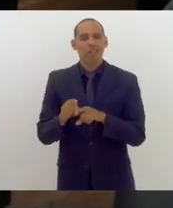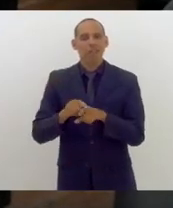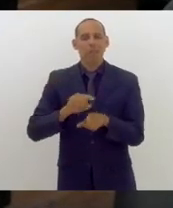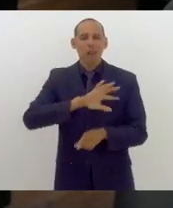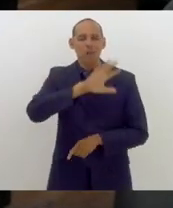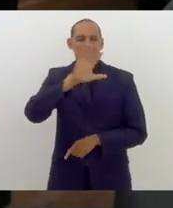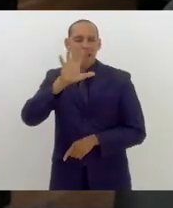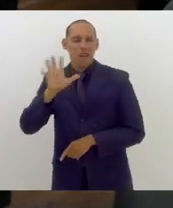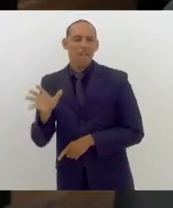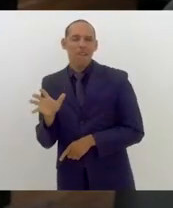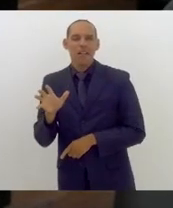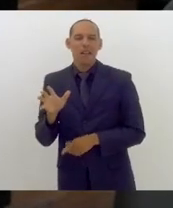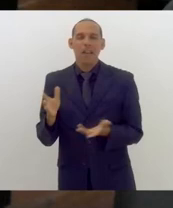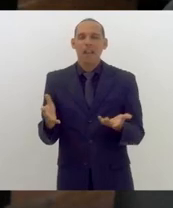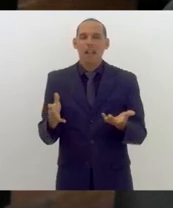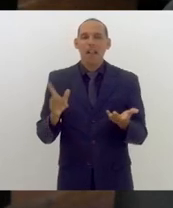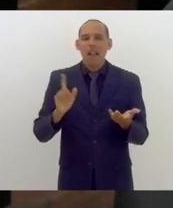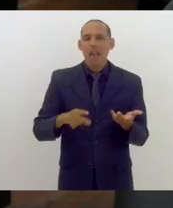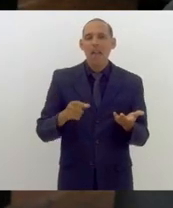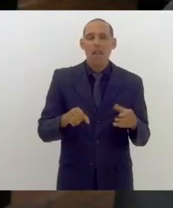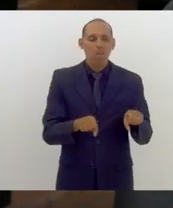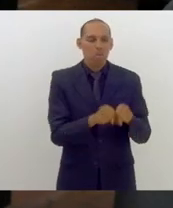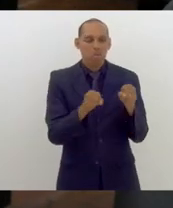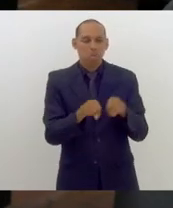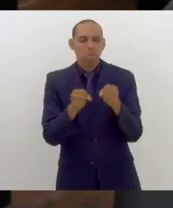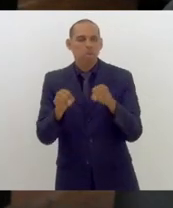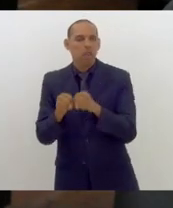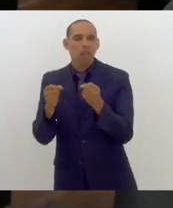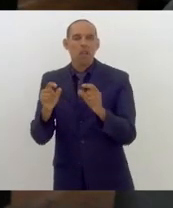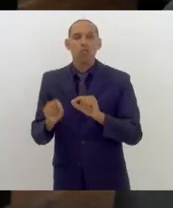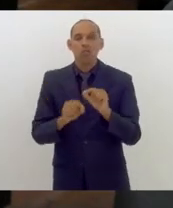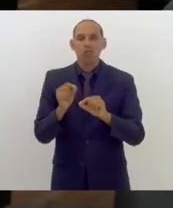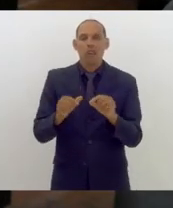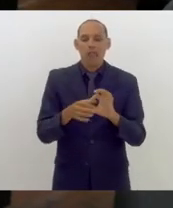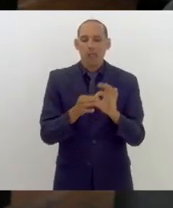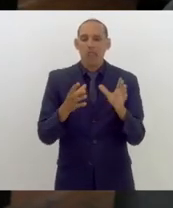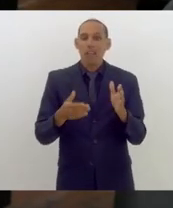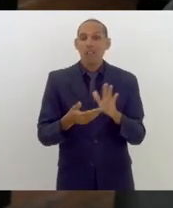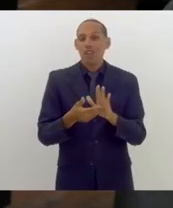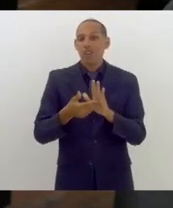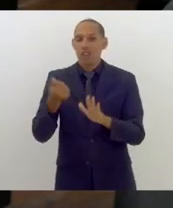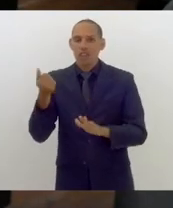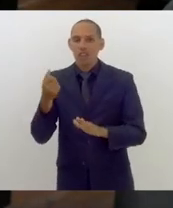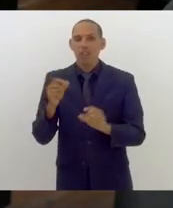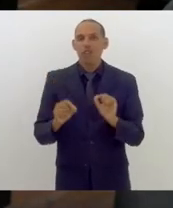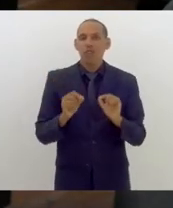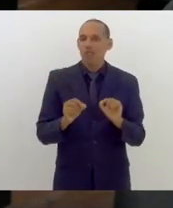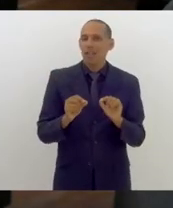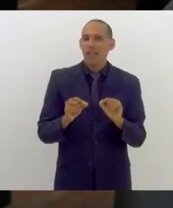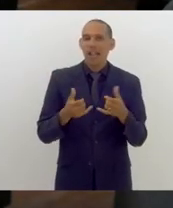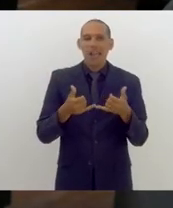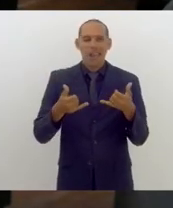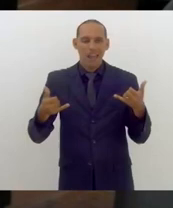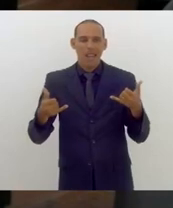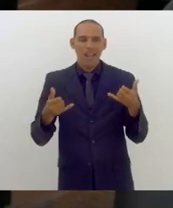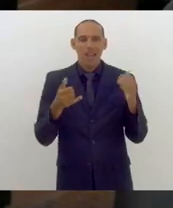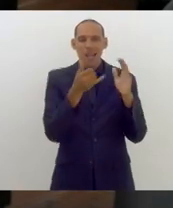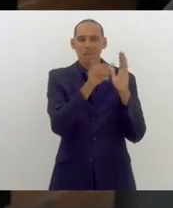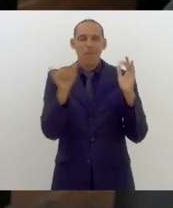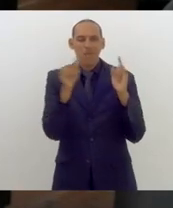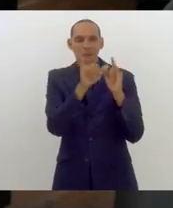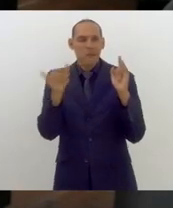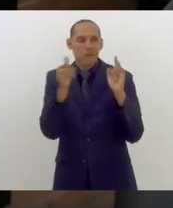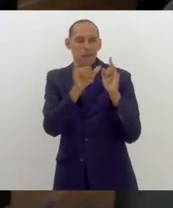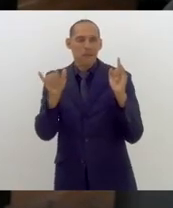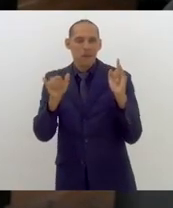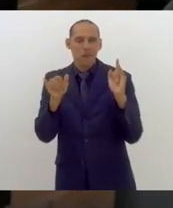de esquartejamento do licenciamento ambiental quando você tira a linha de transmissão do sistema né a linha Foi licenciada no mote e